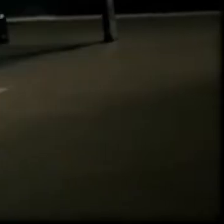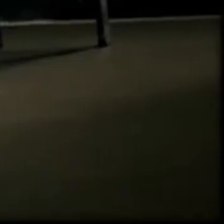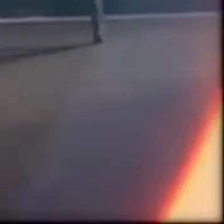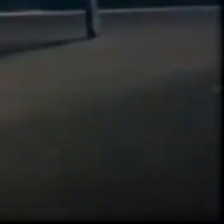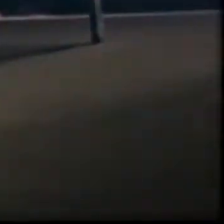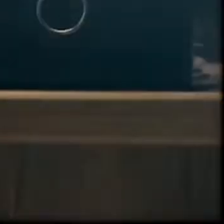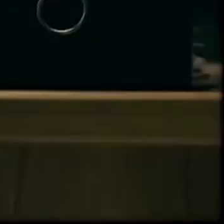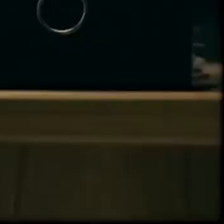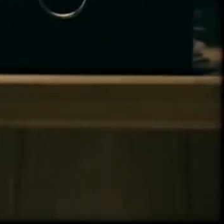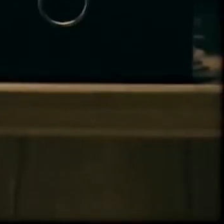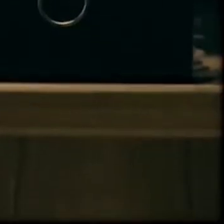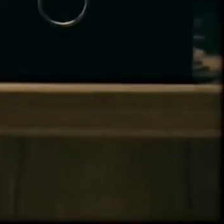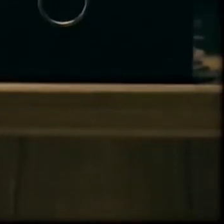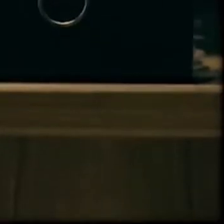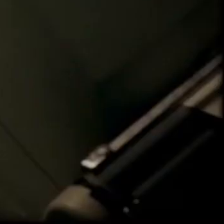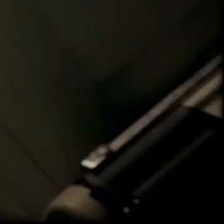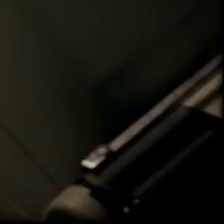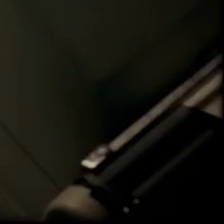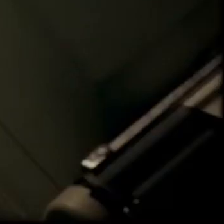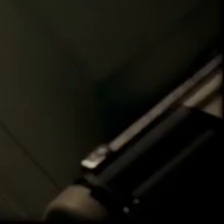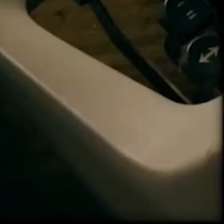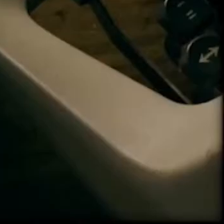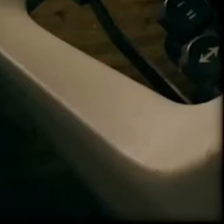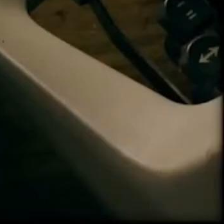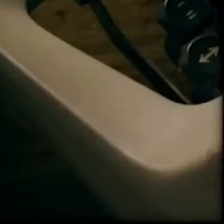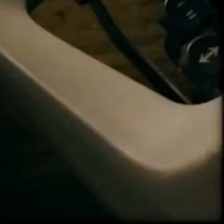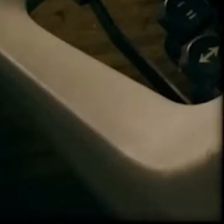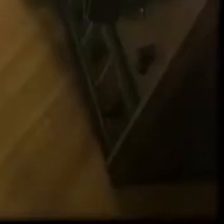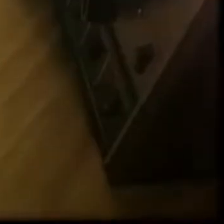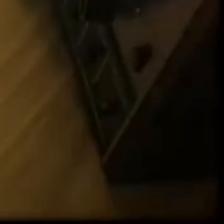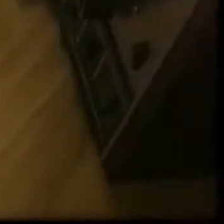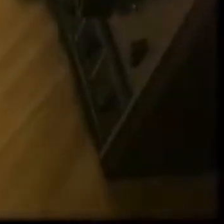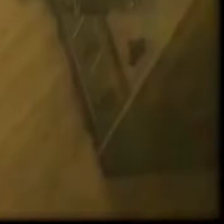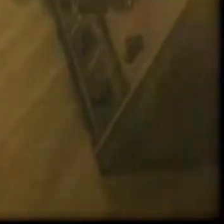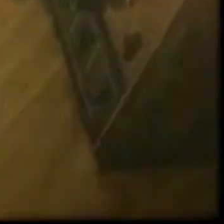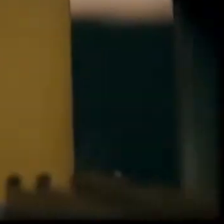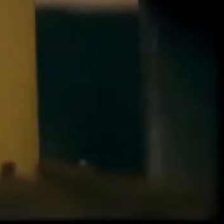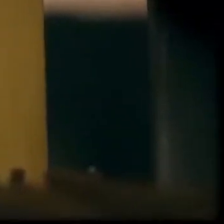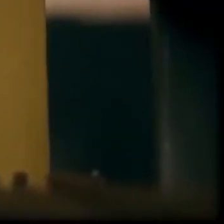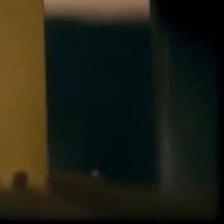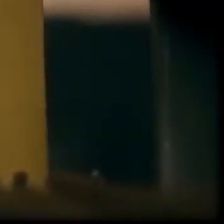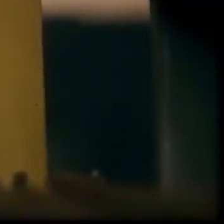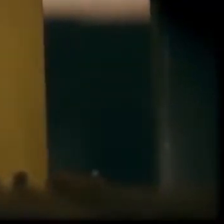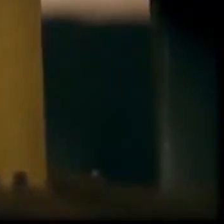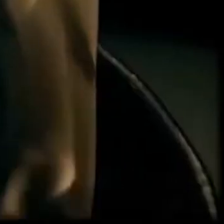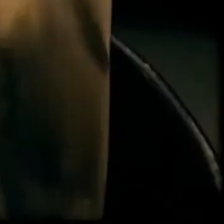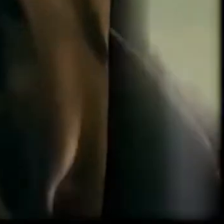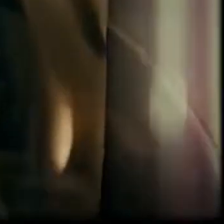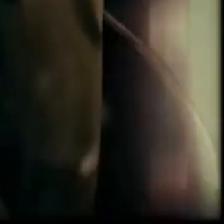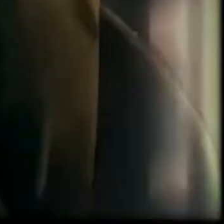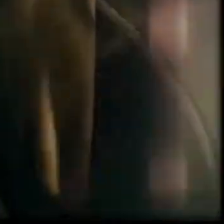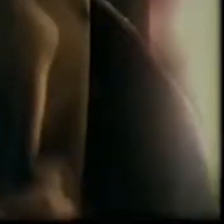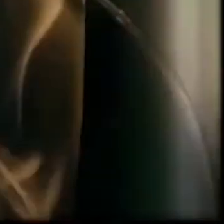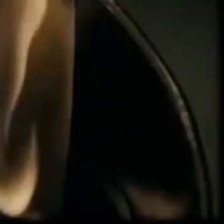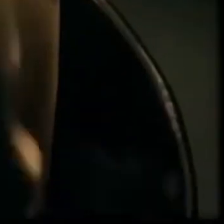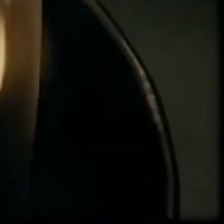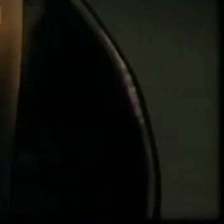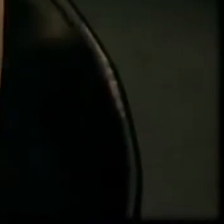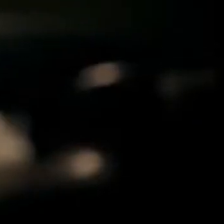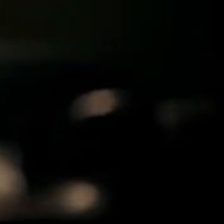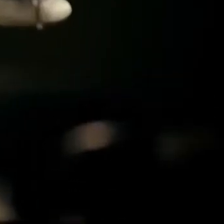E muitos dos documentos que contavam os detalhes sobre os crimes cometidos foram censurados, escondidos ou